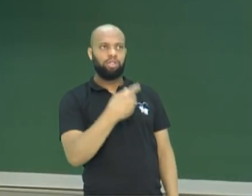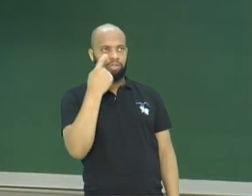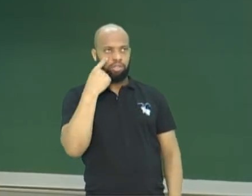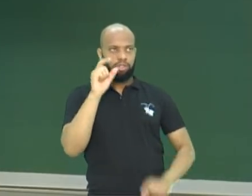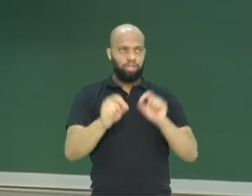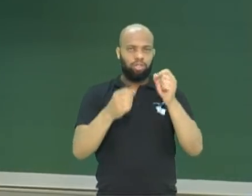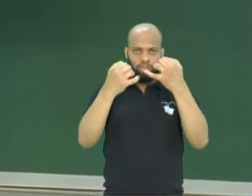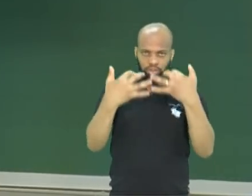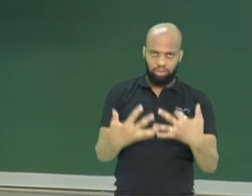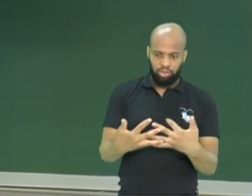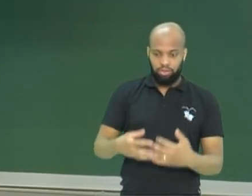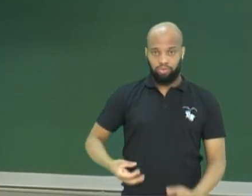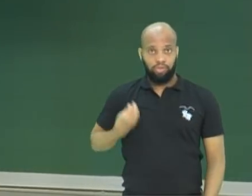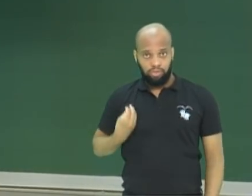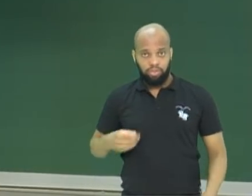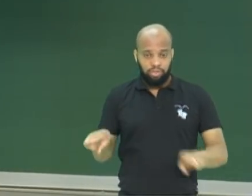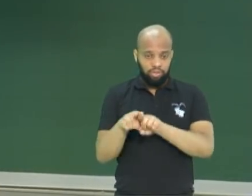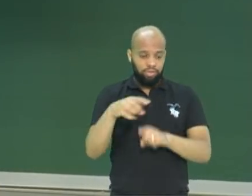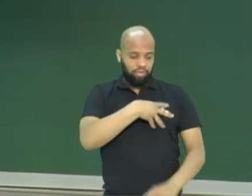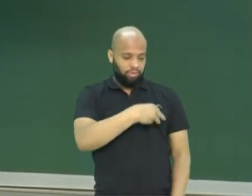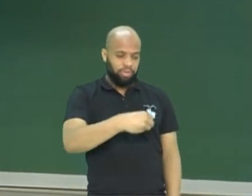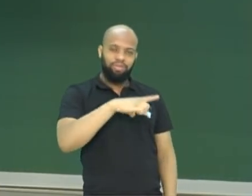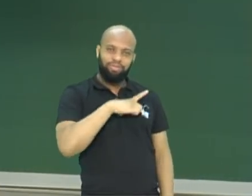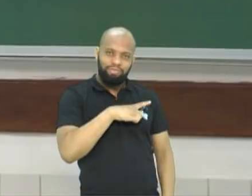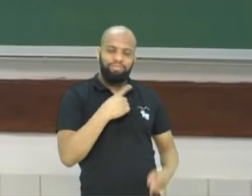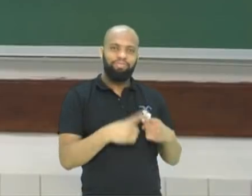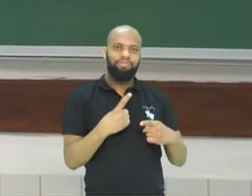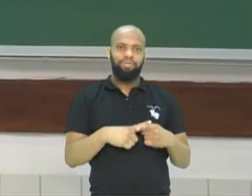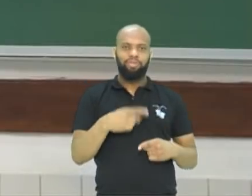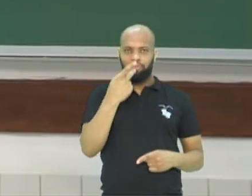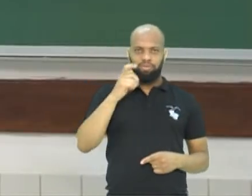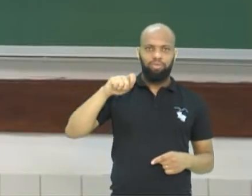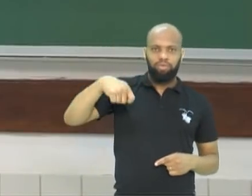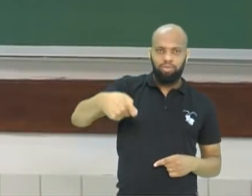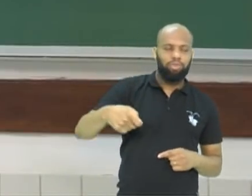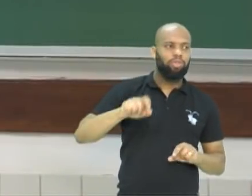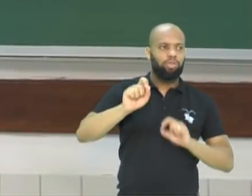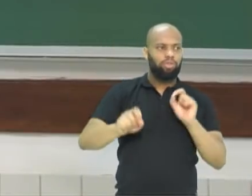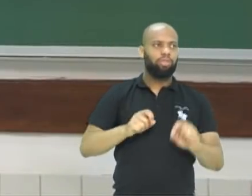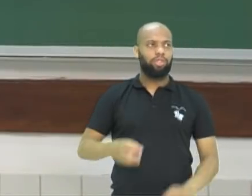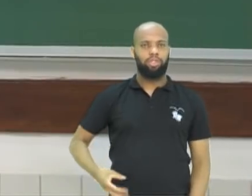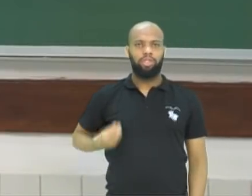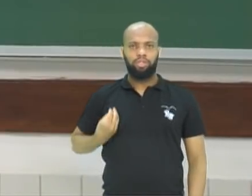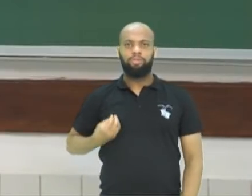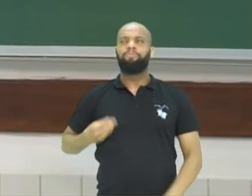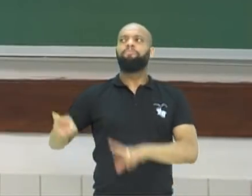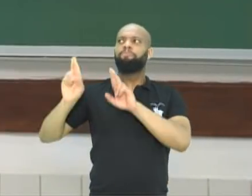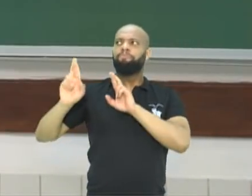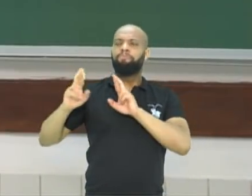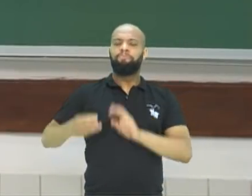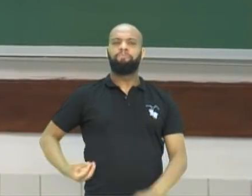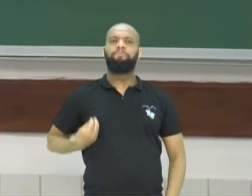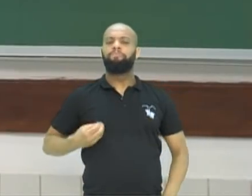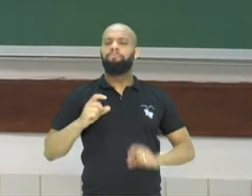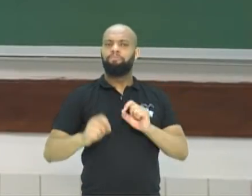ó, viver e reproduzir. Quando eu falo da expectativa de um ser vivo, eu considero sempre a capacidade que ele tem de viver e